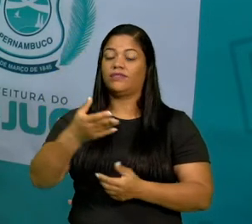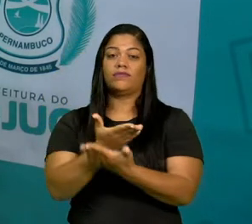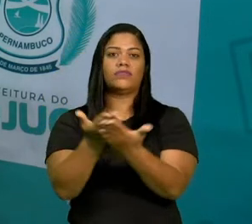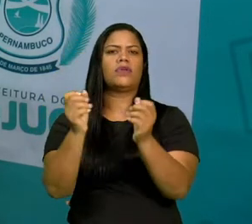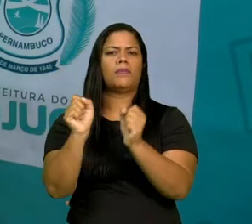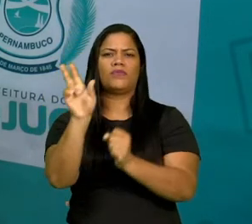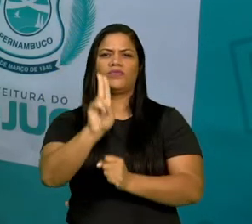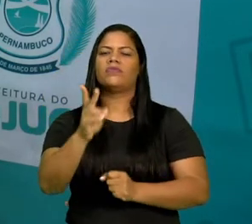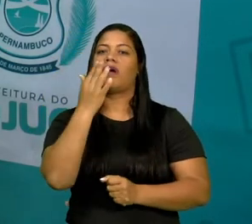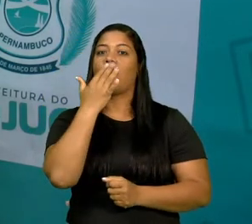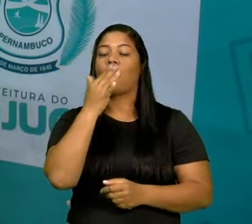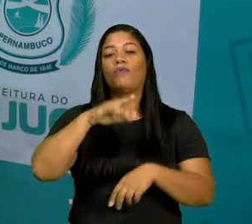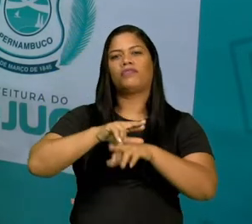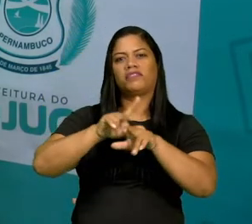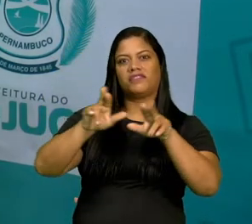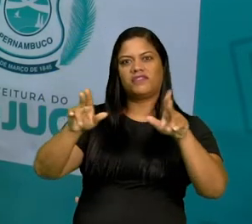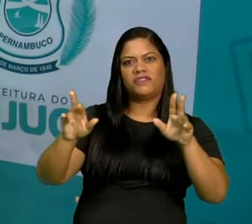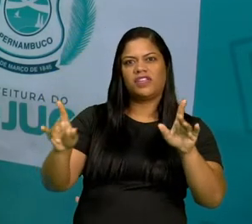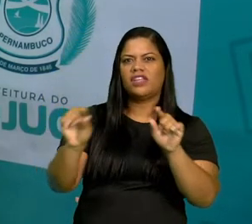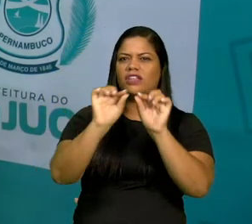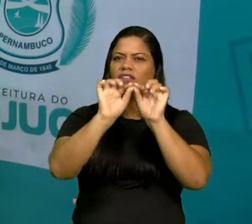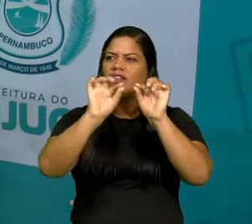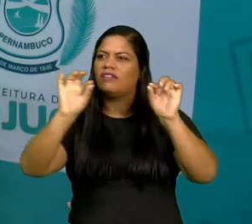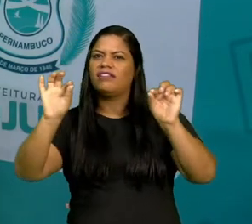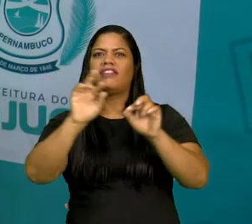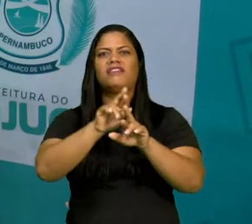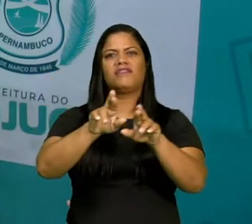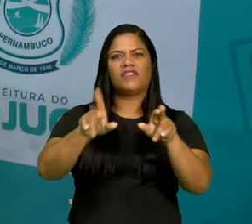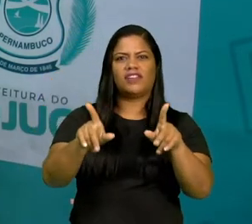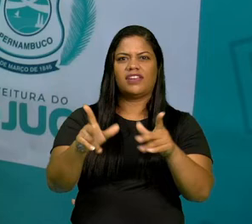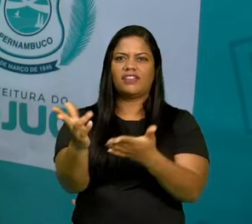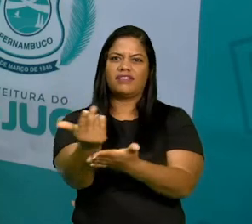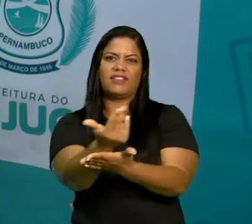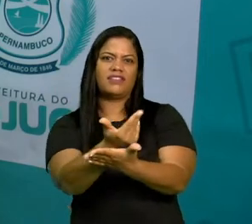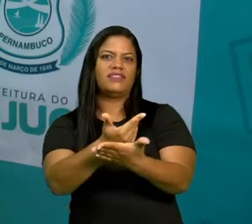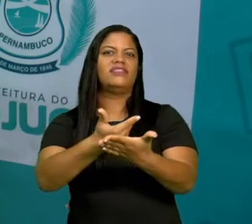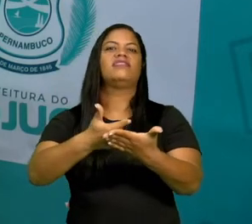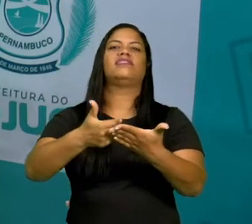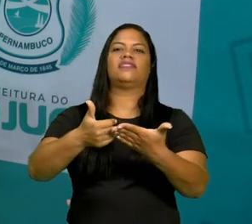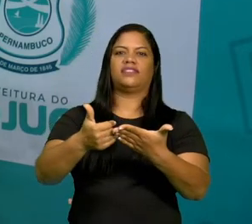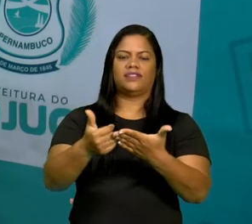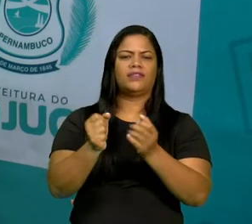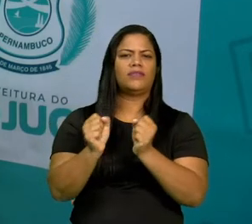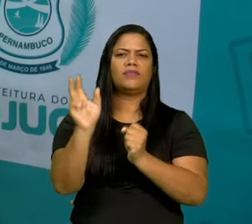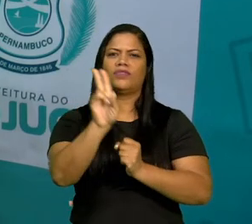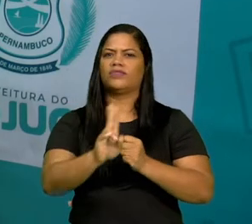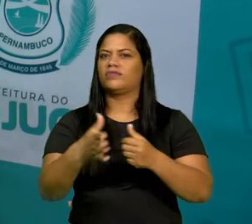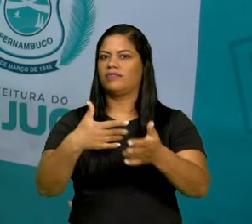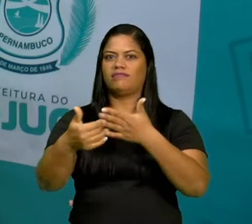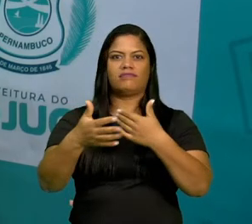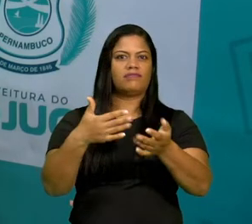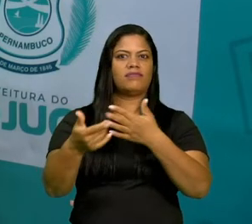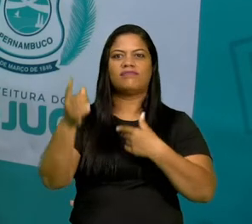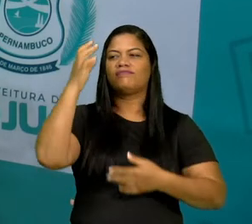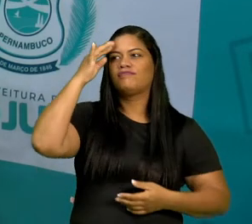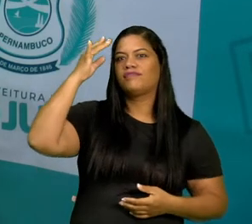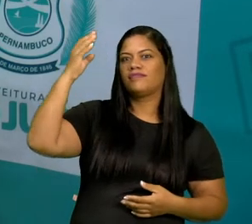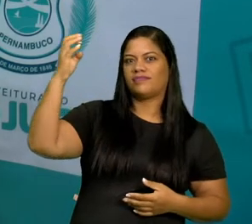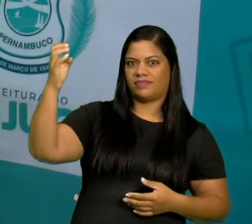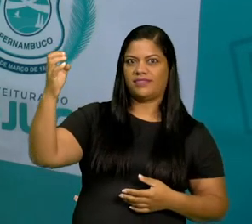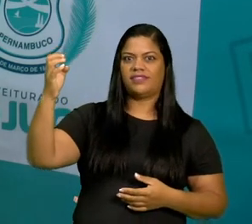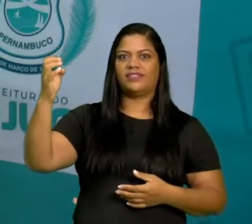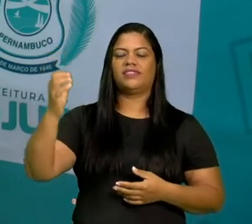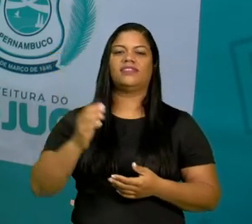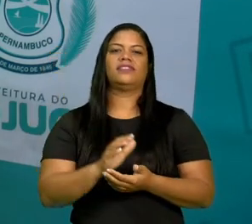usar cores diferentes, linhas diferentes, tá? Figuras, desenhos, você pode usar o que vocês imaginarem. desde que